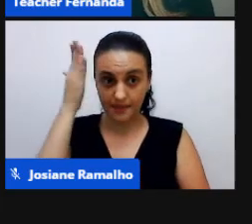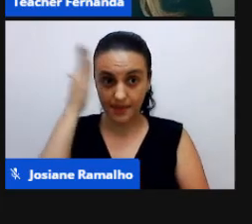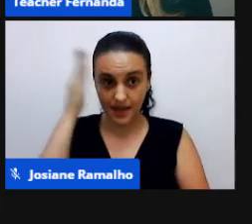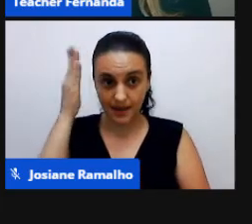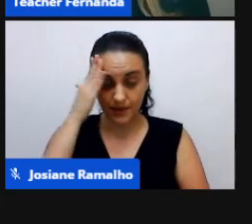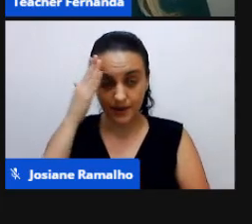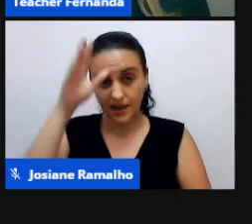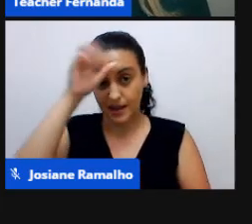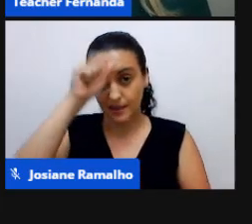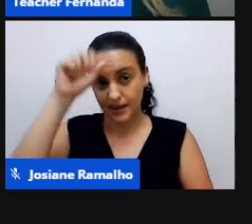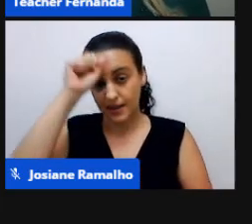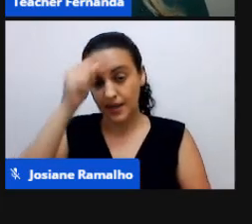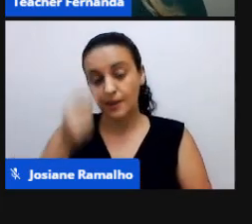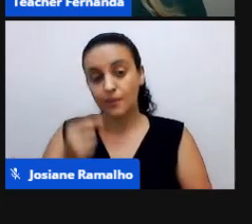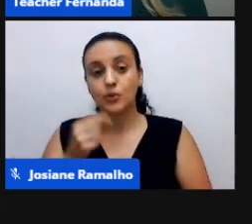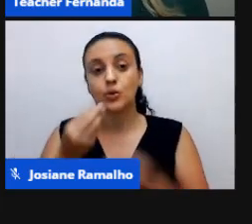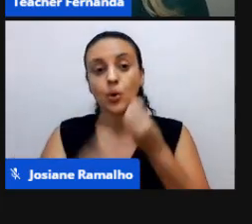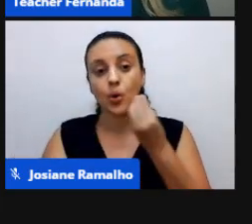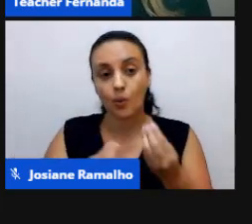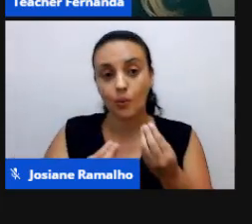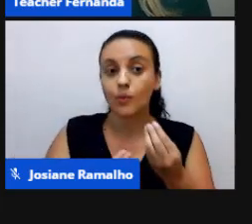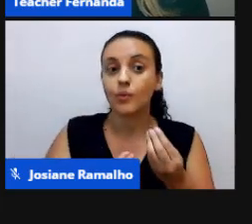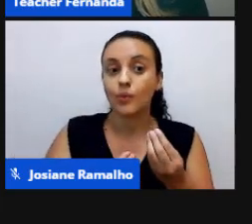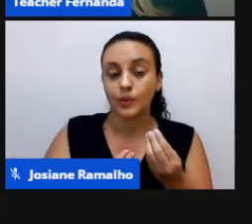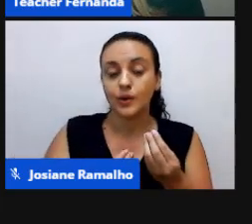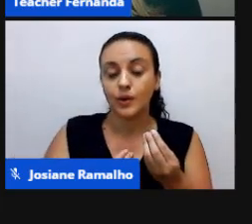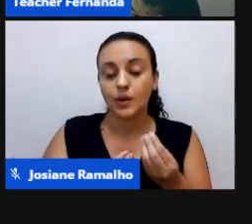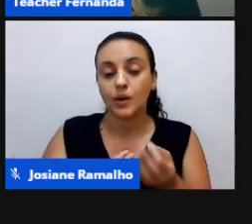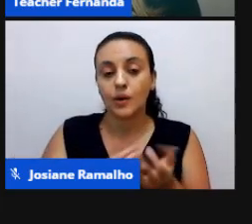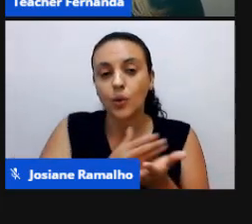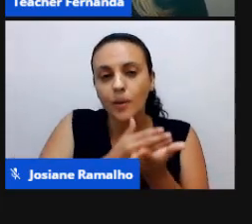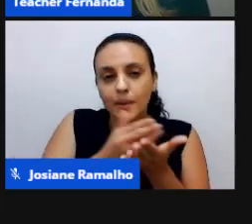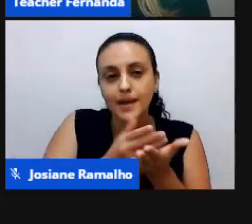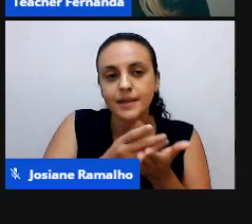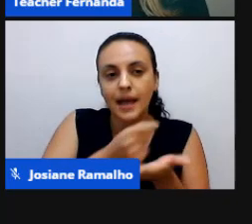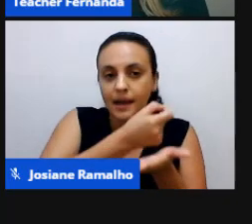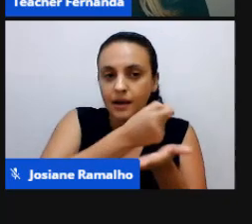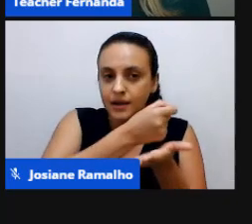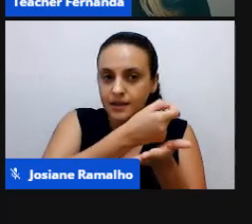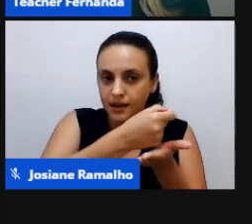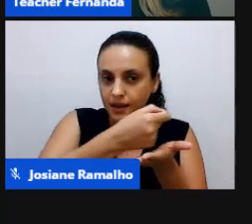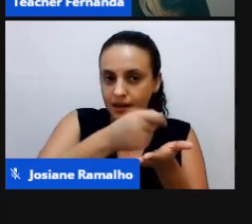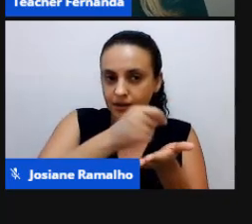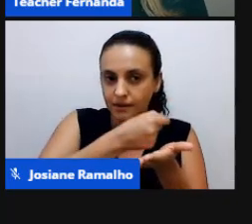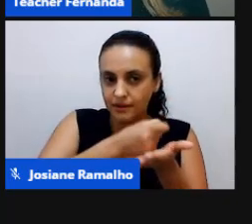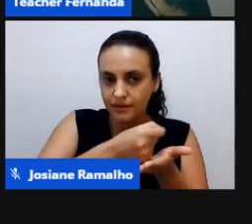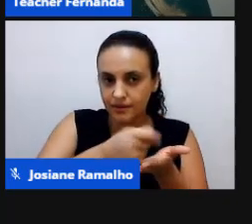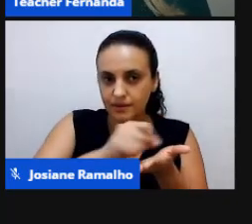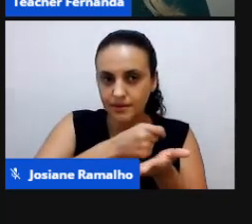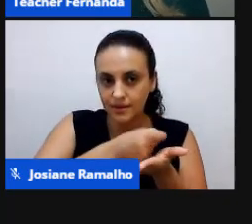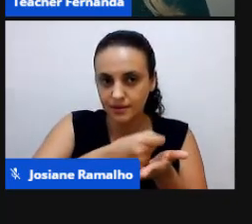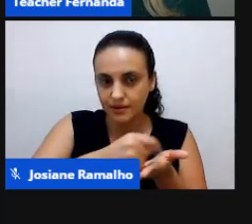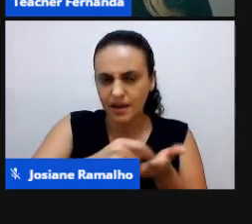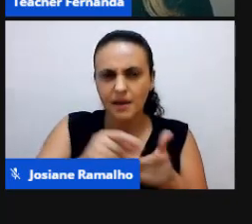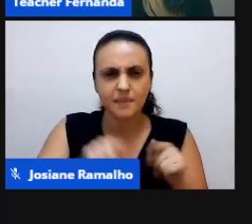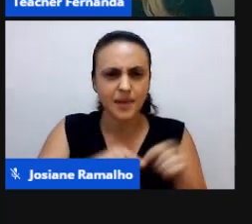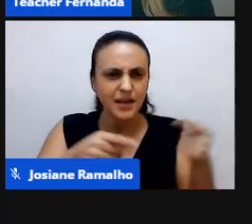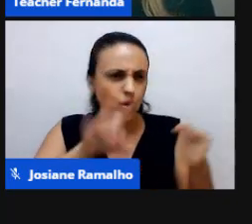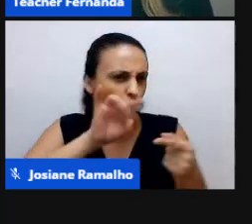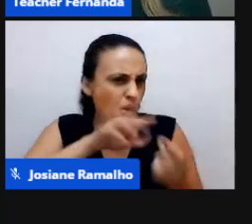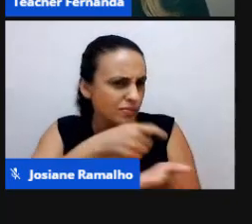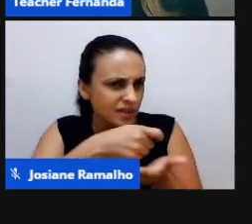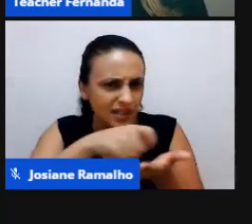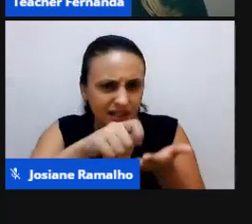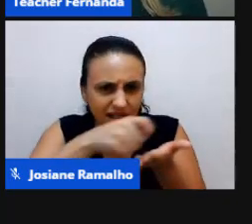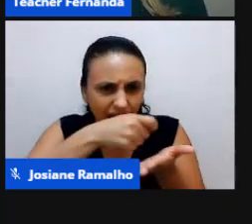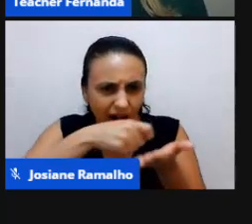ela não é sozinha. Nós temos diversos outros modos que também são representantes